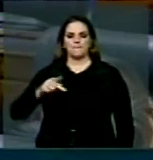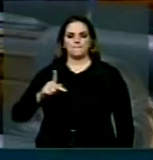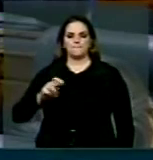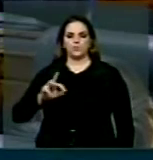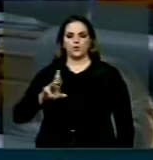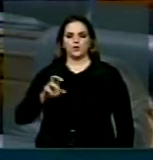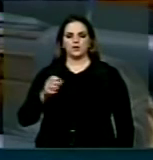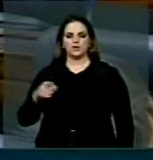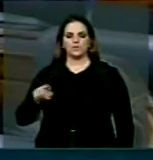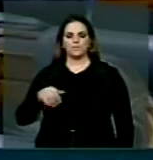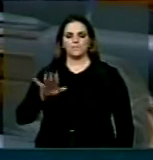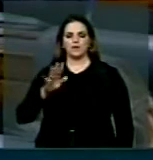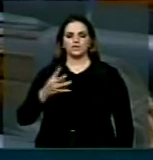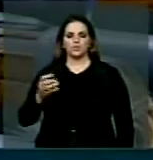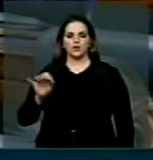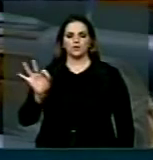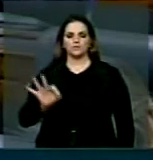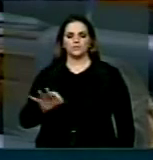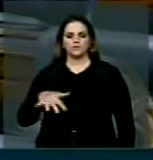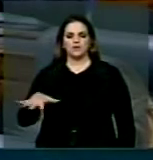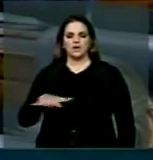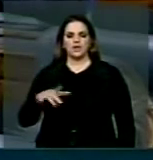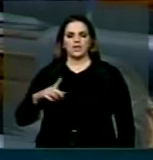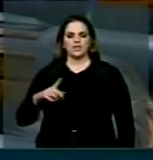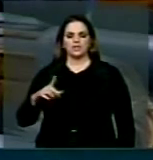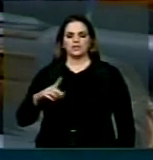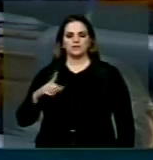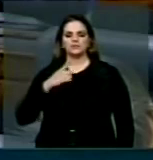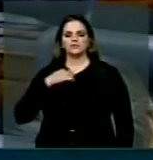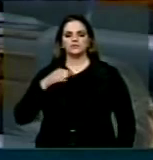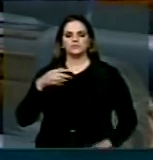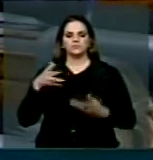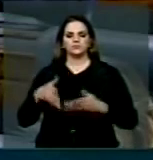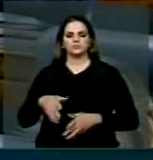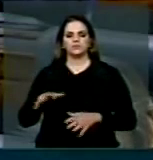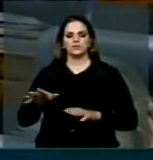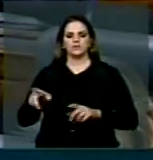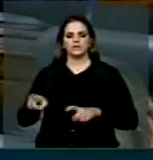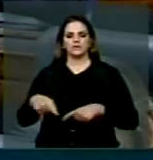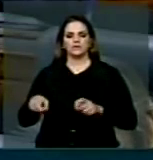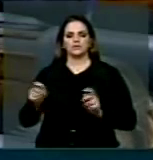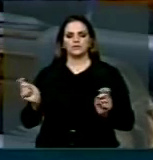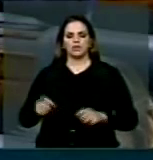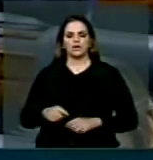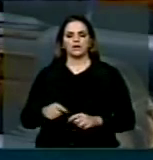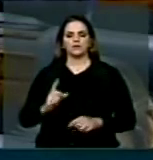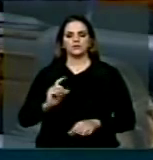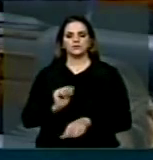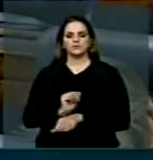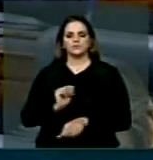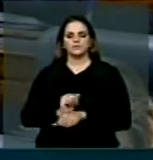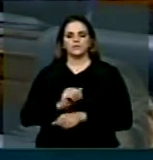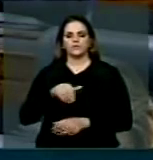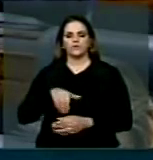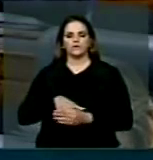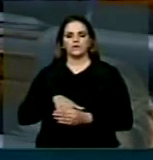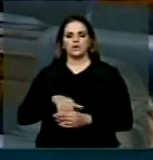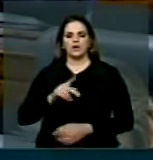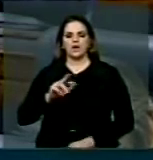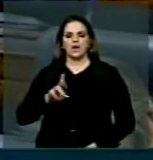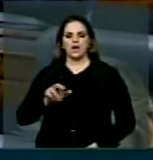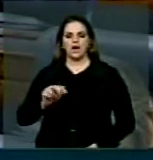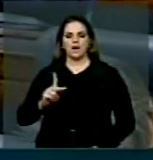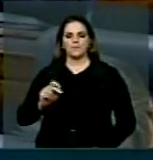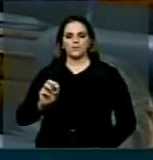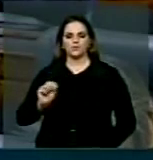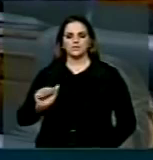de 40% da área é pretendida, áreas agricultáveis. Aguardou-se a votação da Raposa Serra